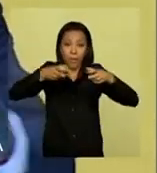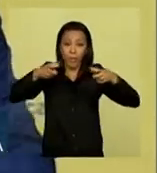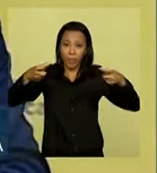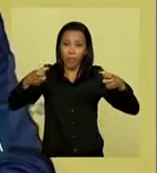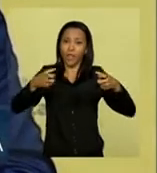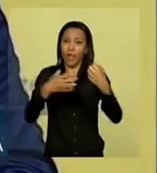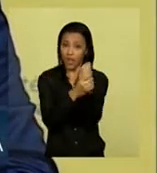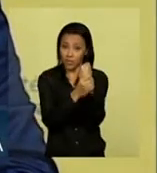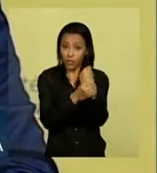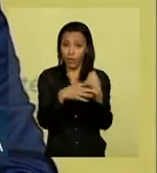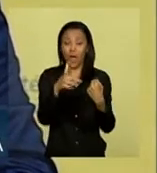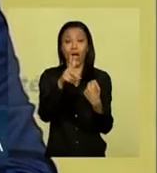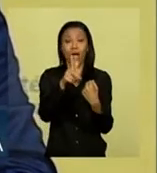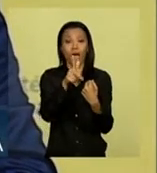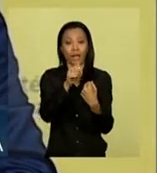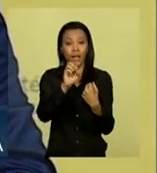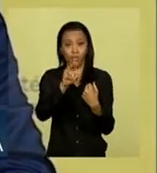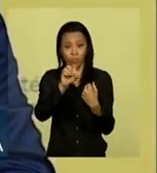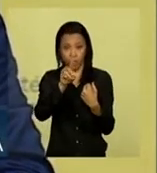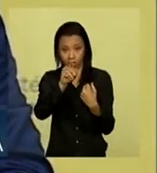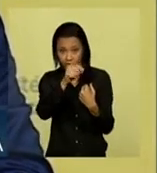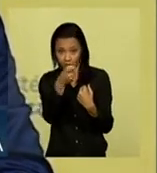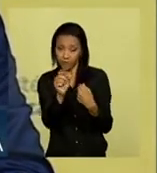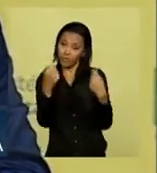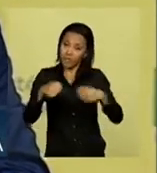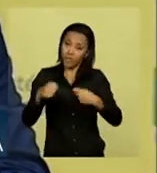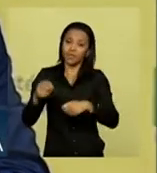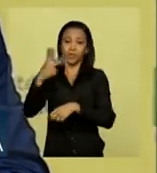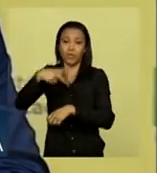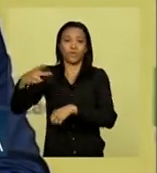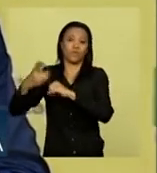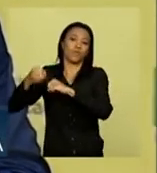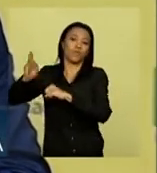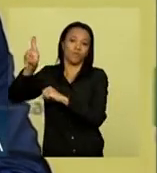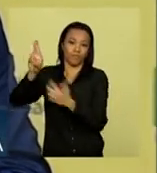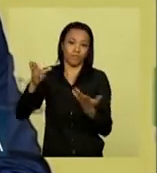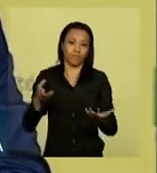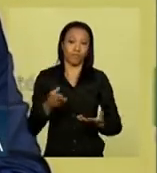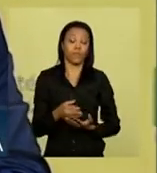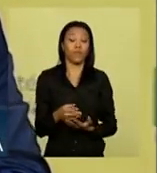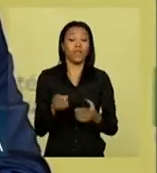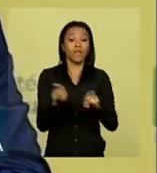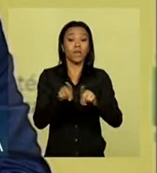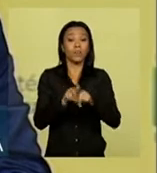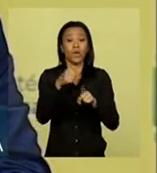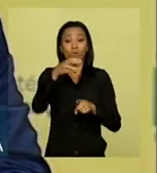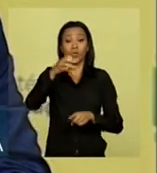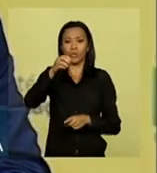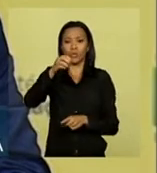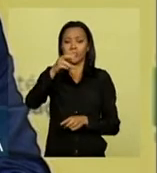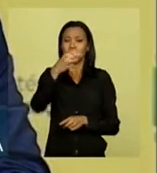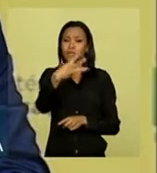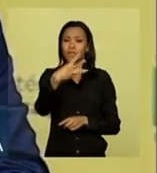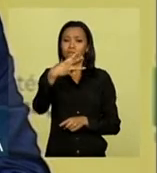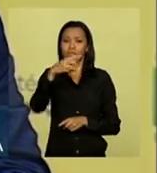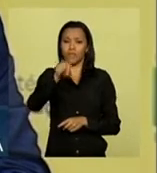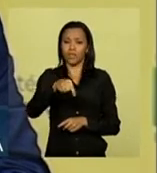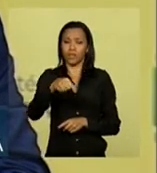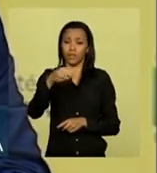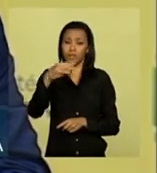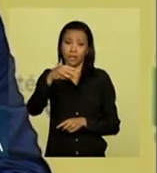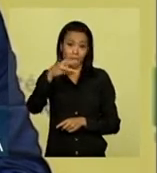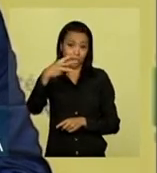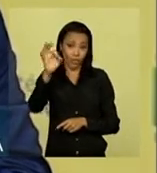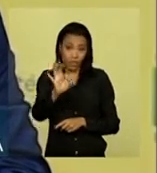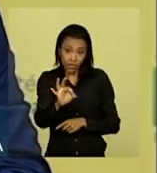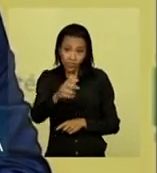e isso as vezes inclusive é indispensável para a gente poder fazer essa essa expansão o norte tem 8,3 por cento da população tem que